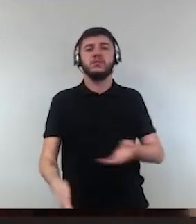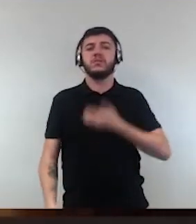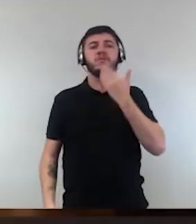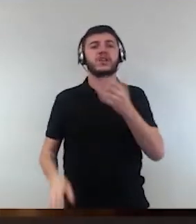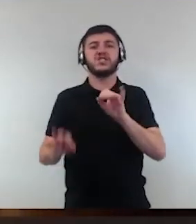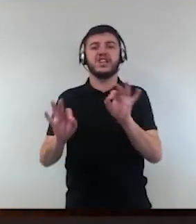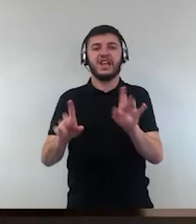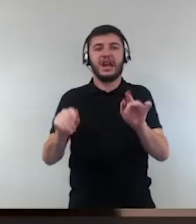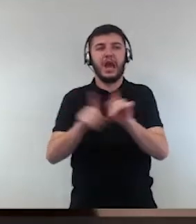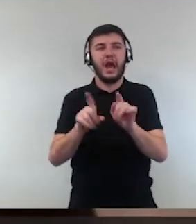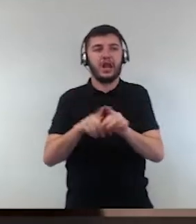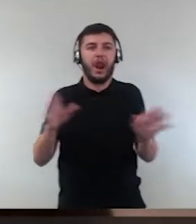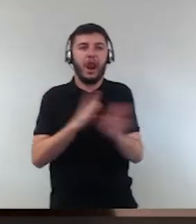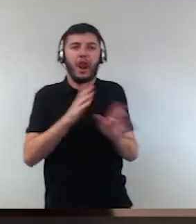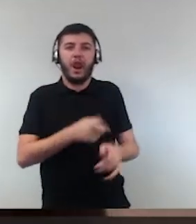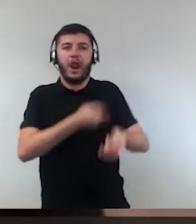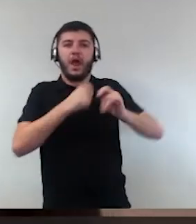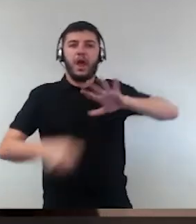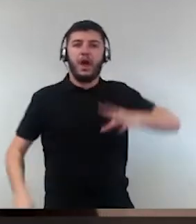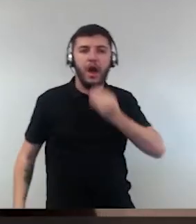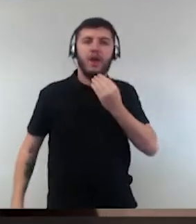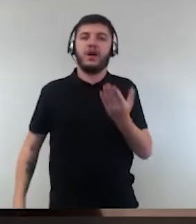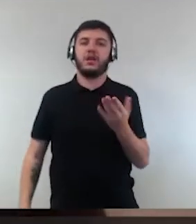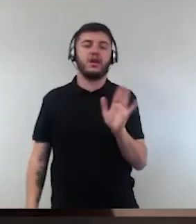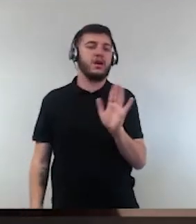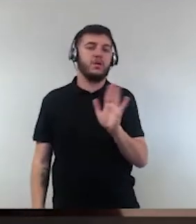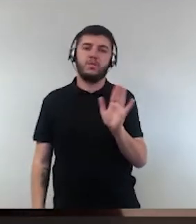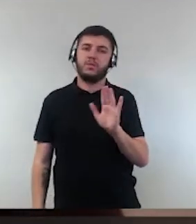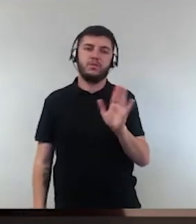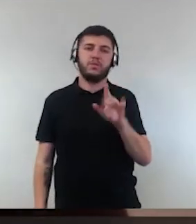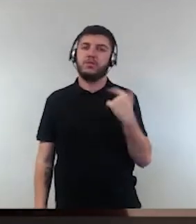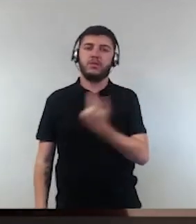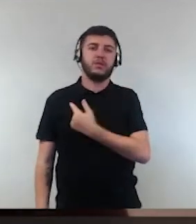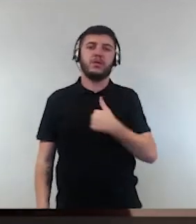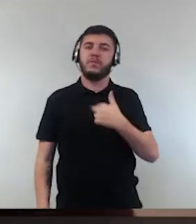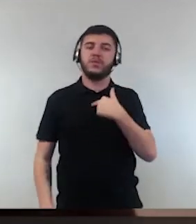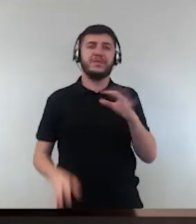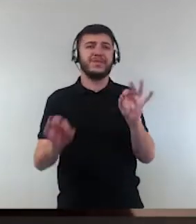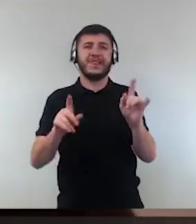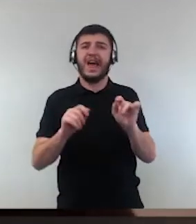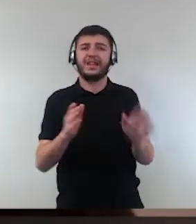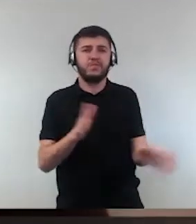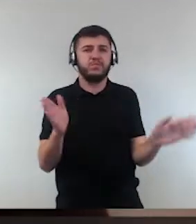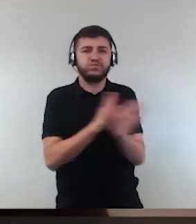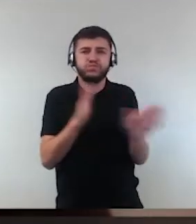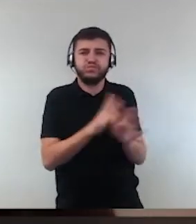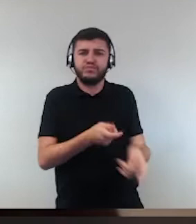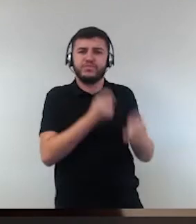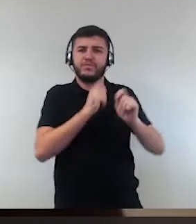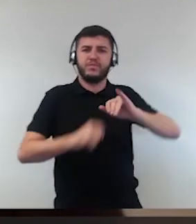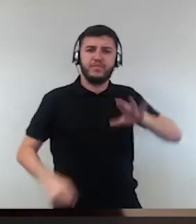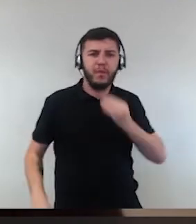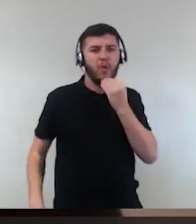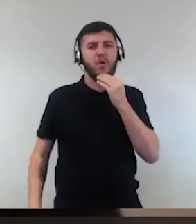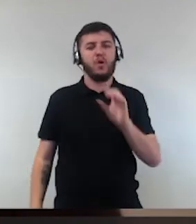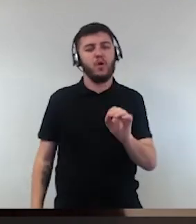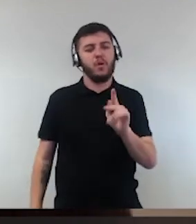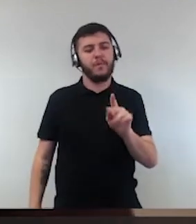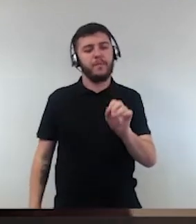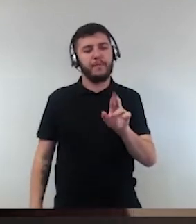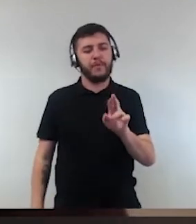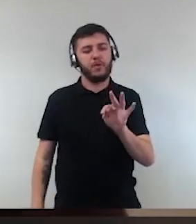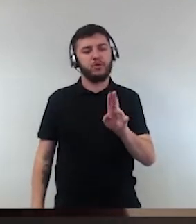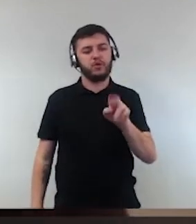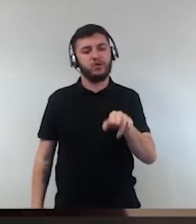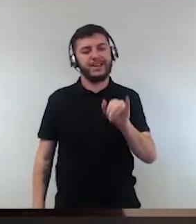oportunismo nesse momento, né? Então, a gente não pode dar margem ao oportunismo nesse momento. Então, a minha impressão nessa questão